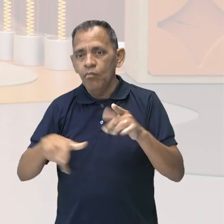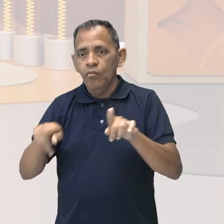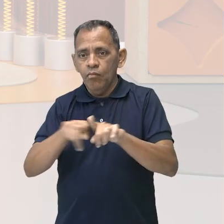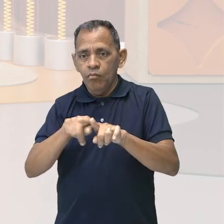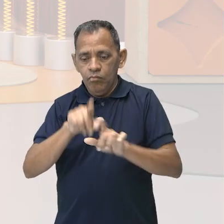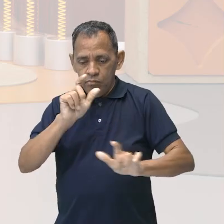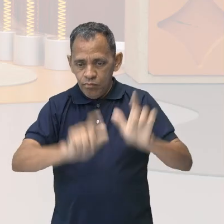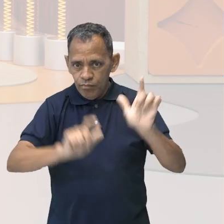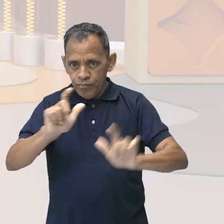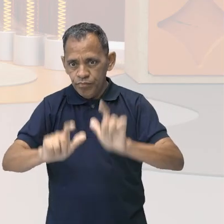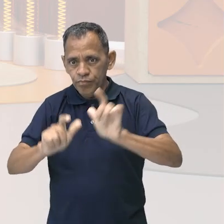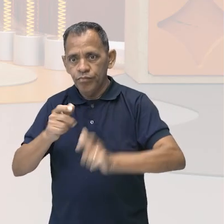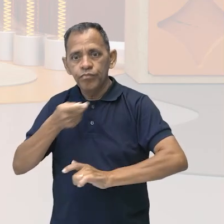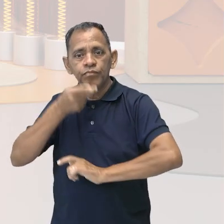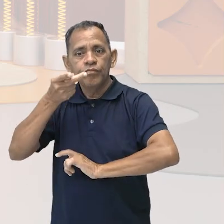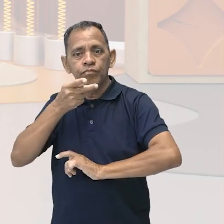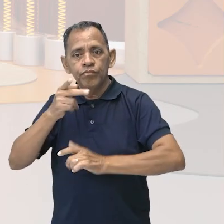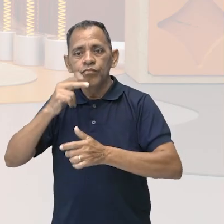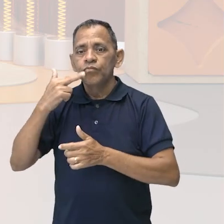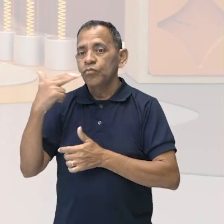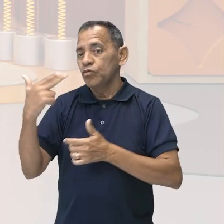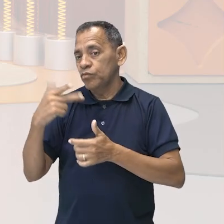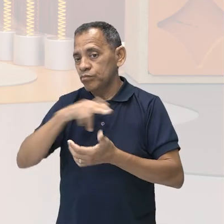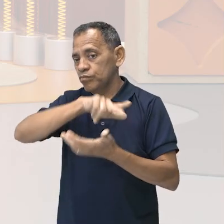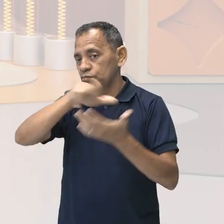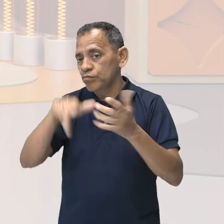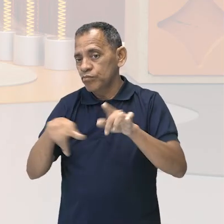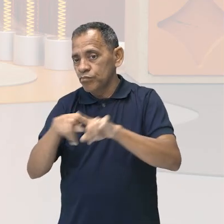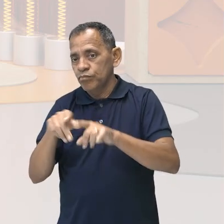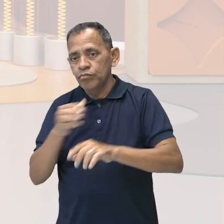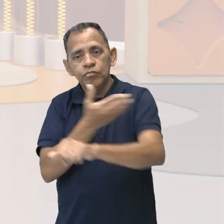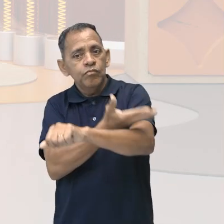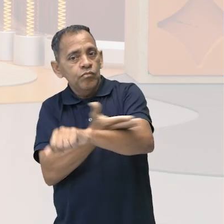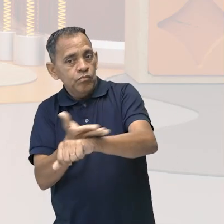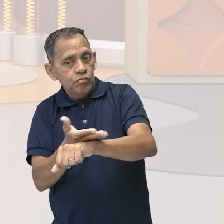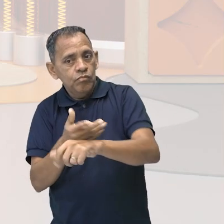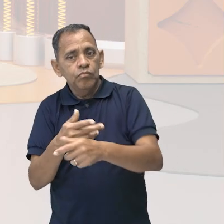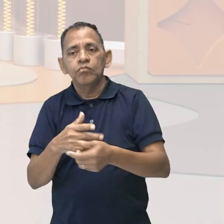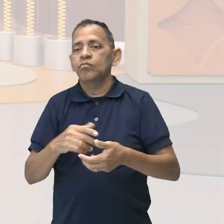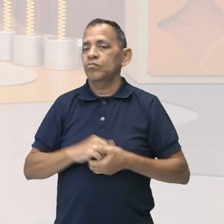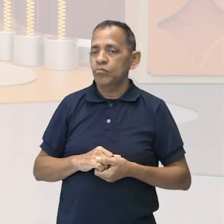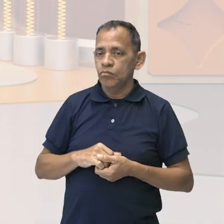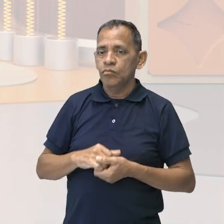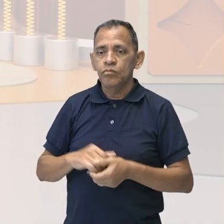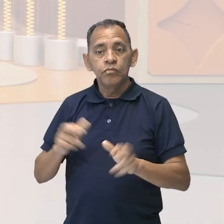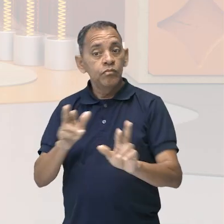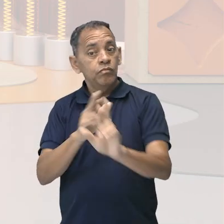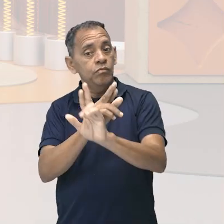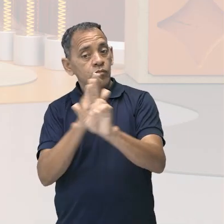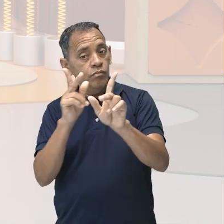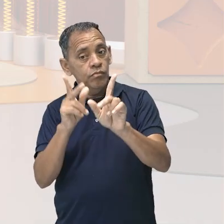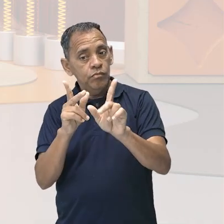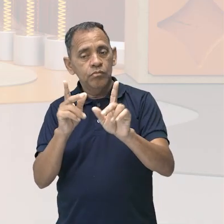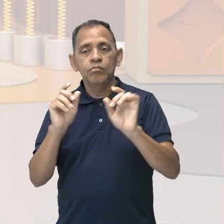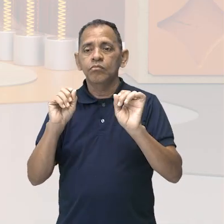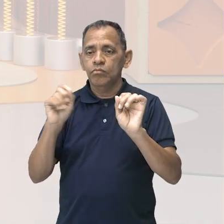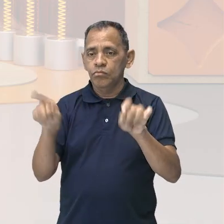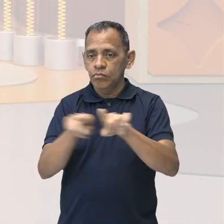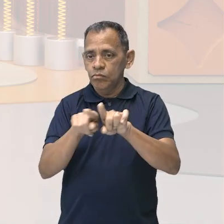inúmeros povos, né, falam ali diferentes idiomas também e têm costumes bastante diferentes. E a gente vai entender um pouco